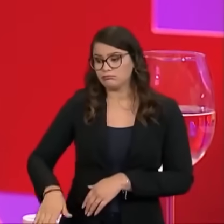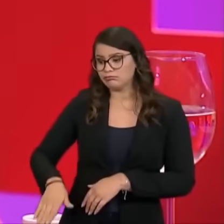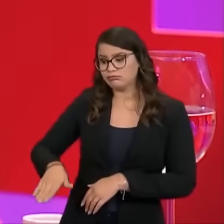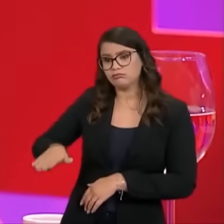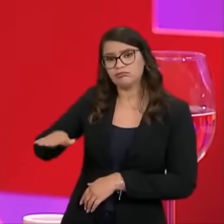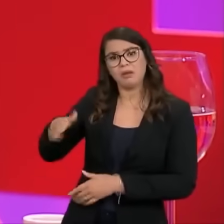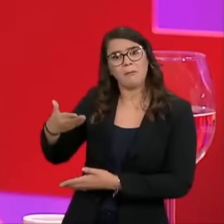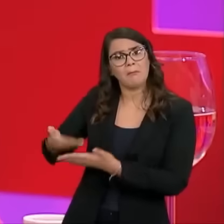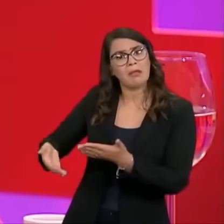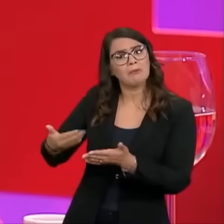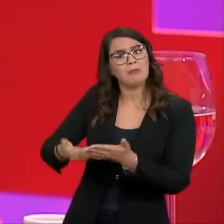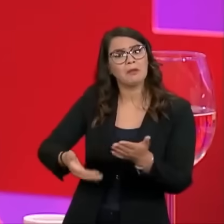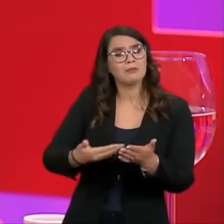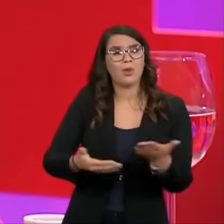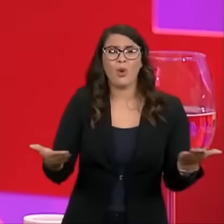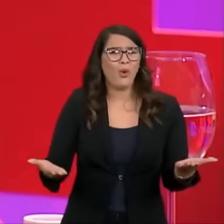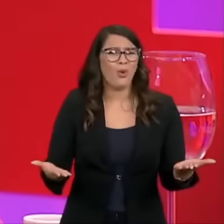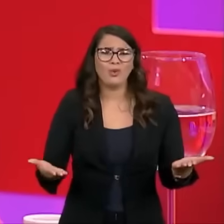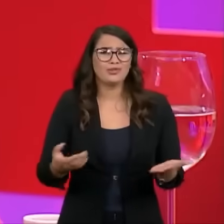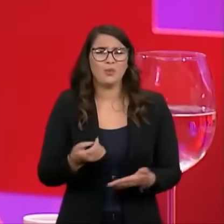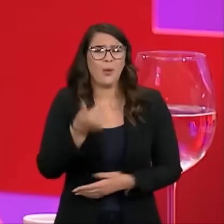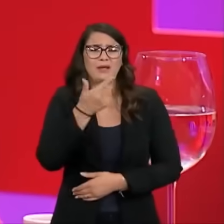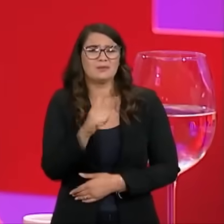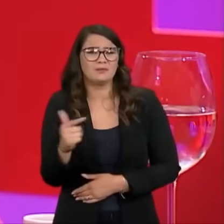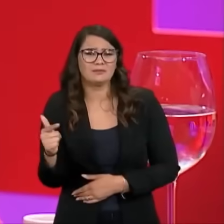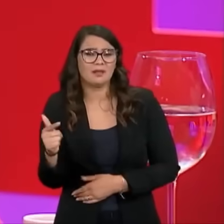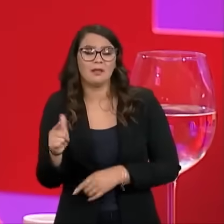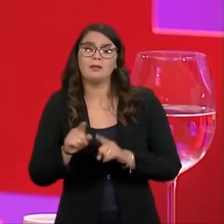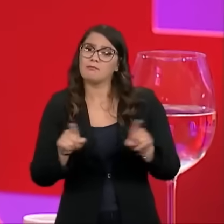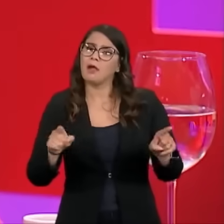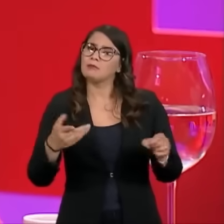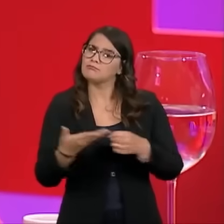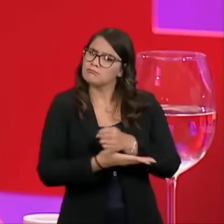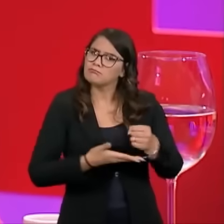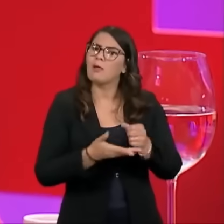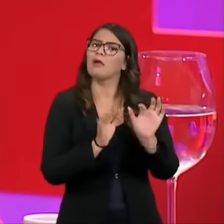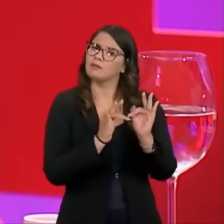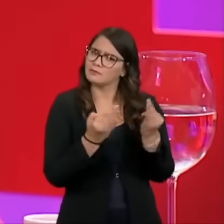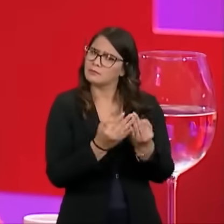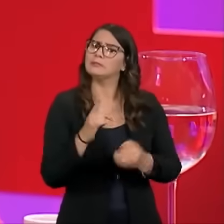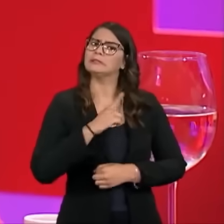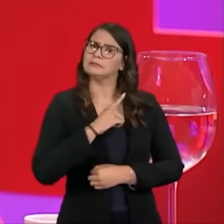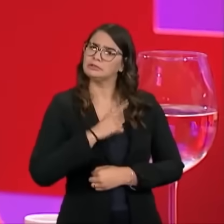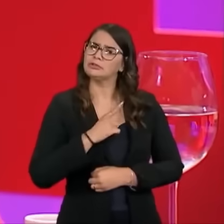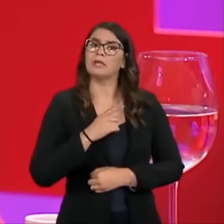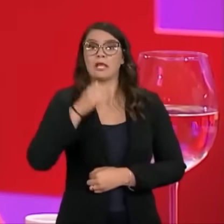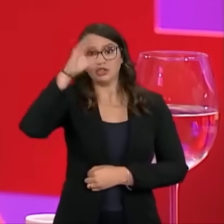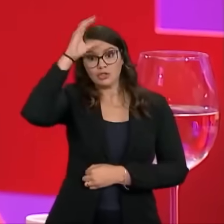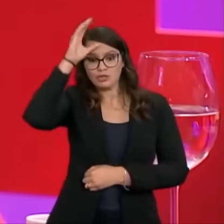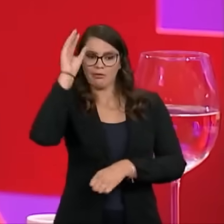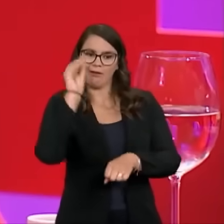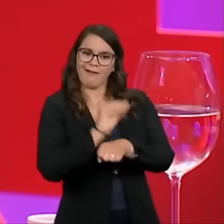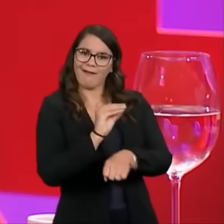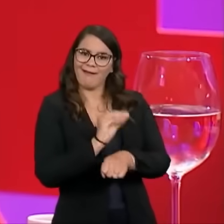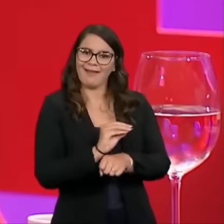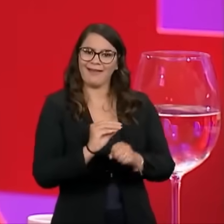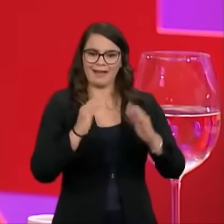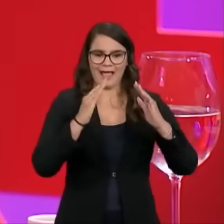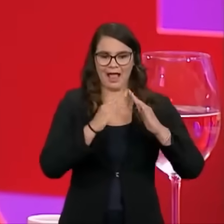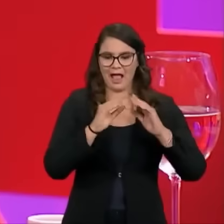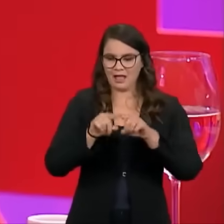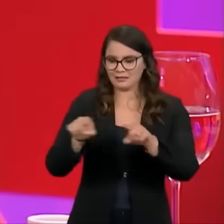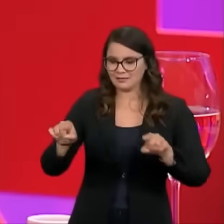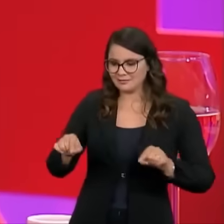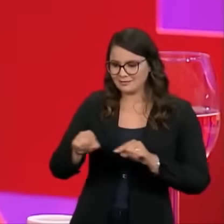hoje hoje é muito muito mais perdido mas eu sempre tive essa base familiar eu fui criada pelas minhas tias no quintal da minha